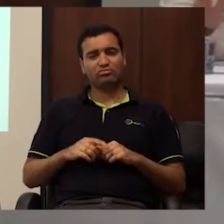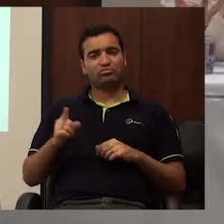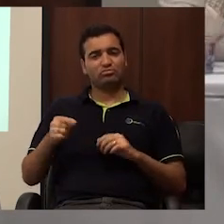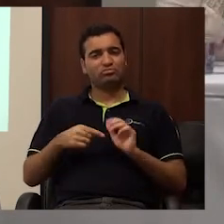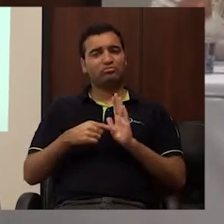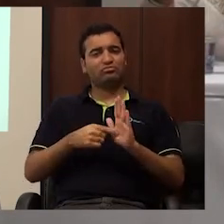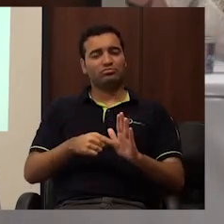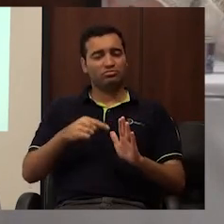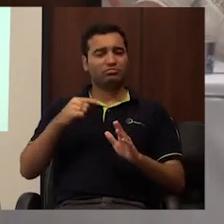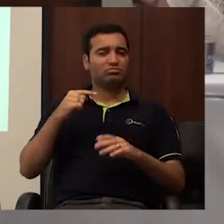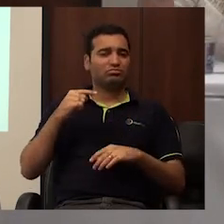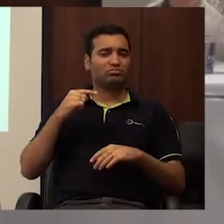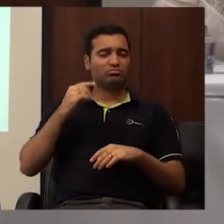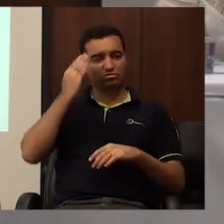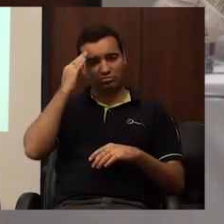essa compreensão